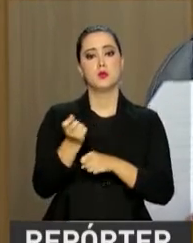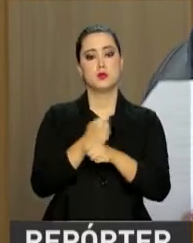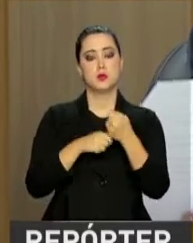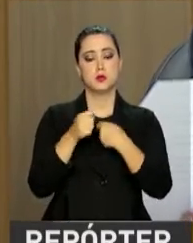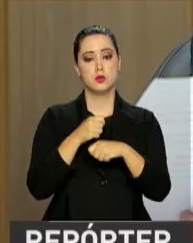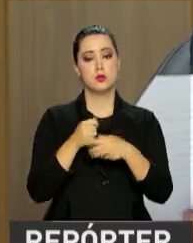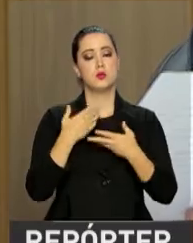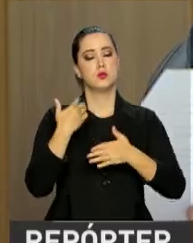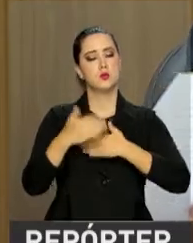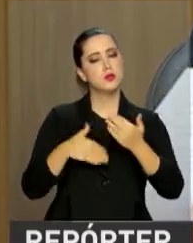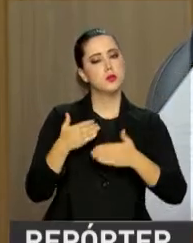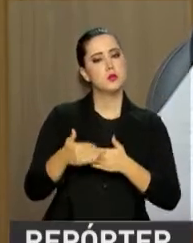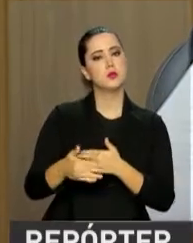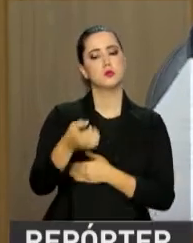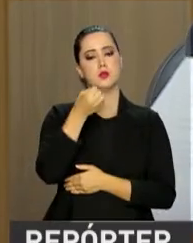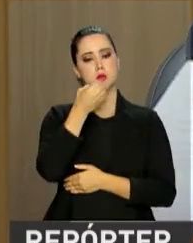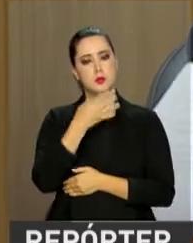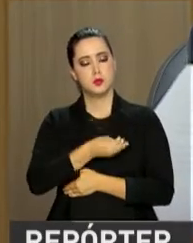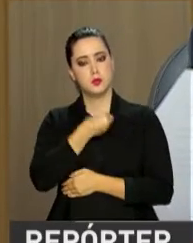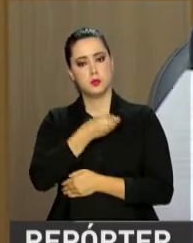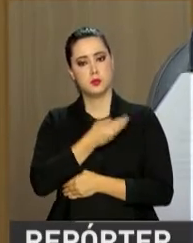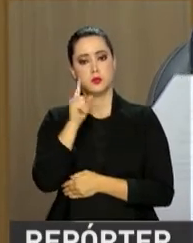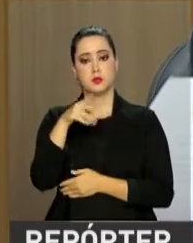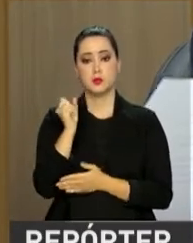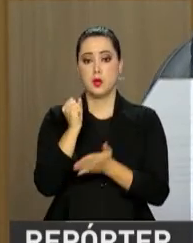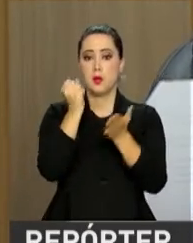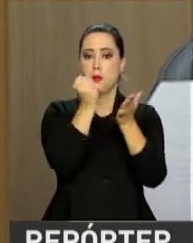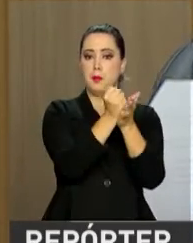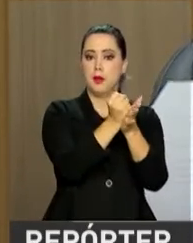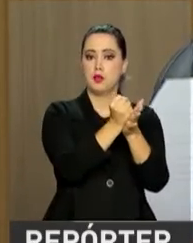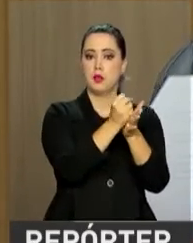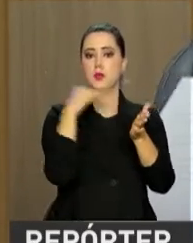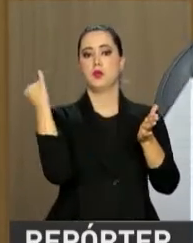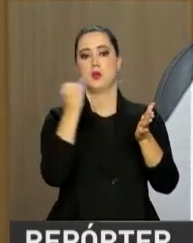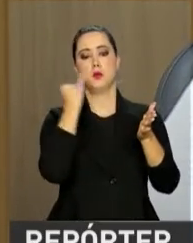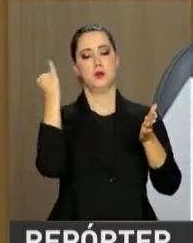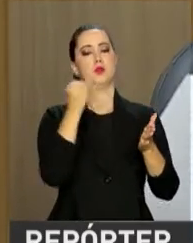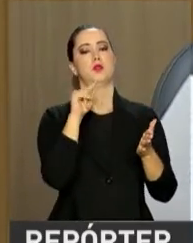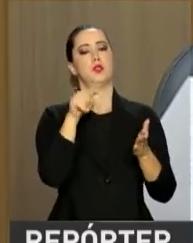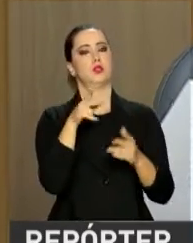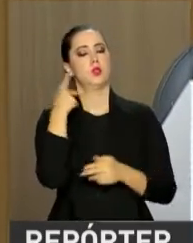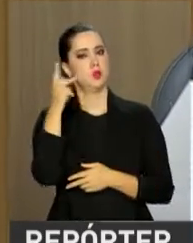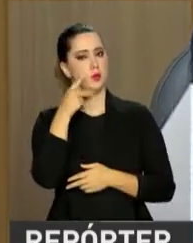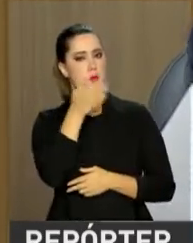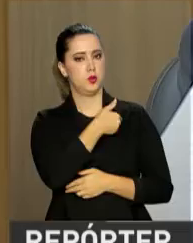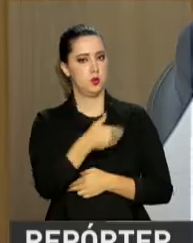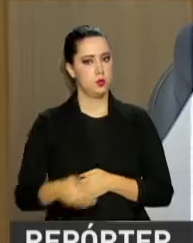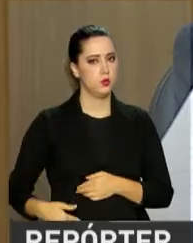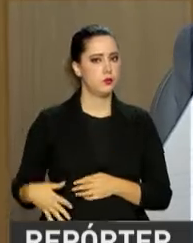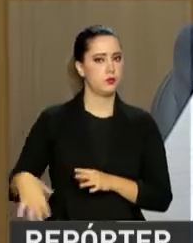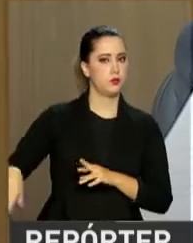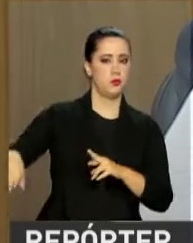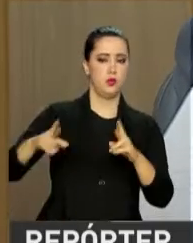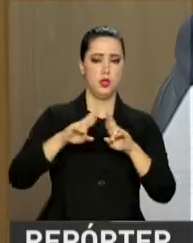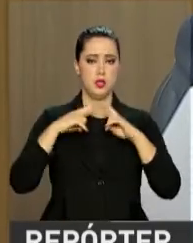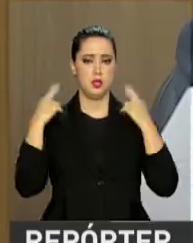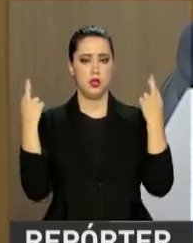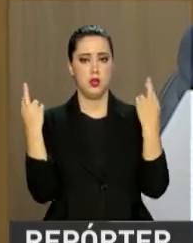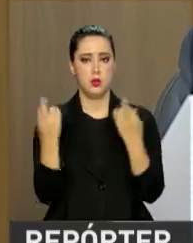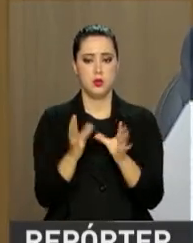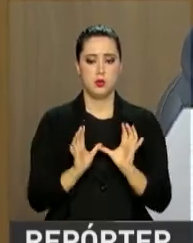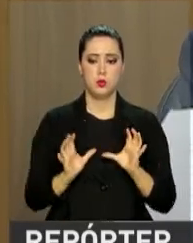estar ele é o marco é dessa política de governo que reuniu gente dos mais